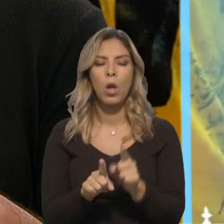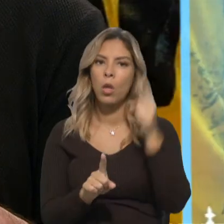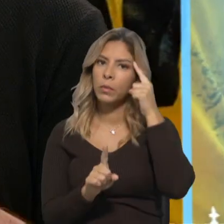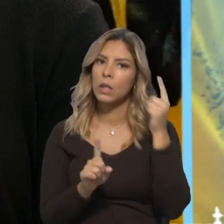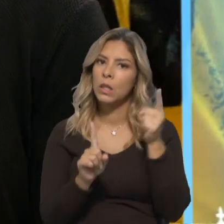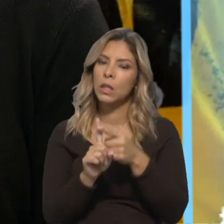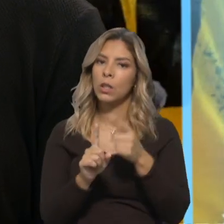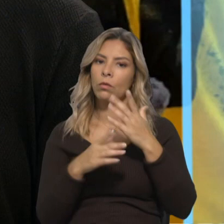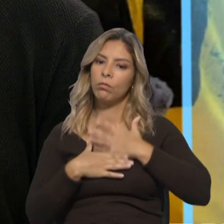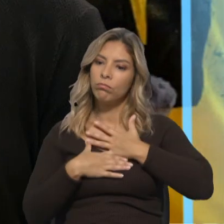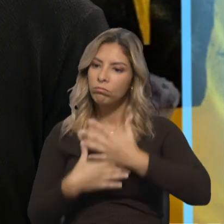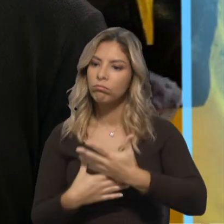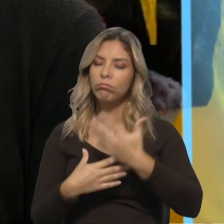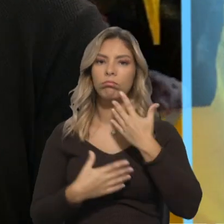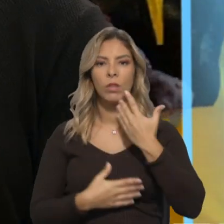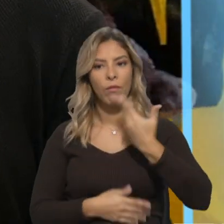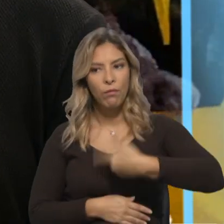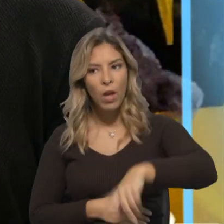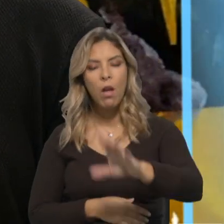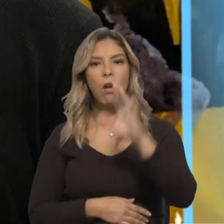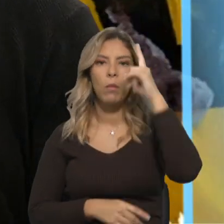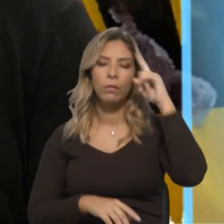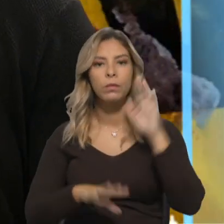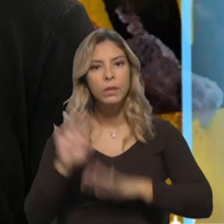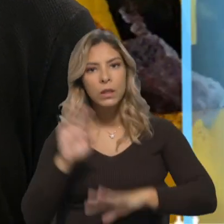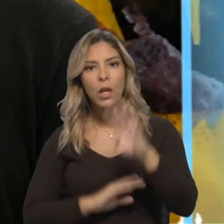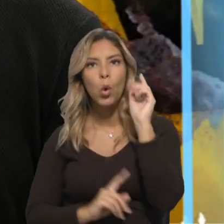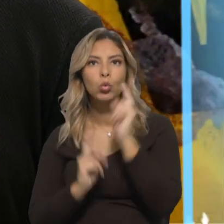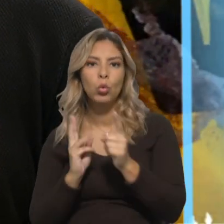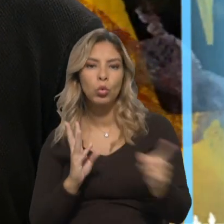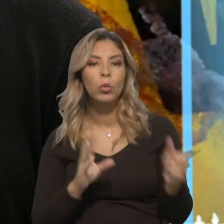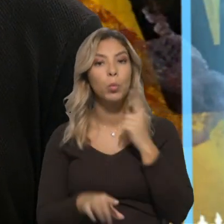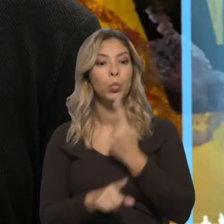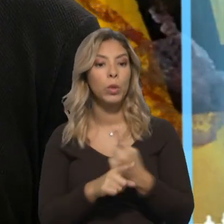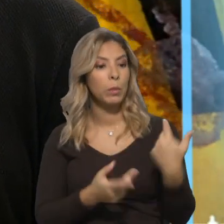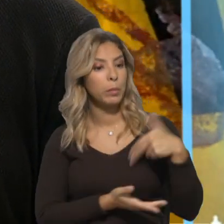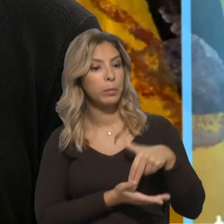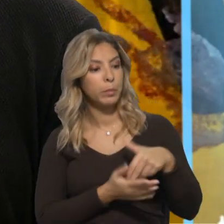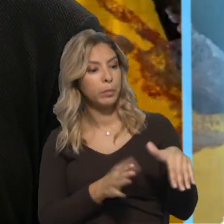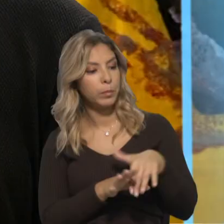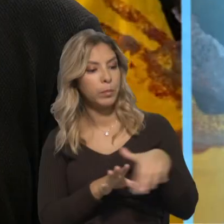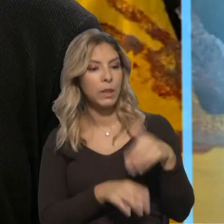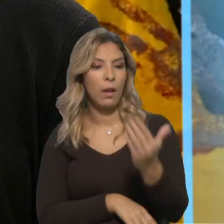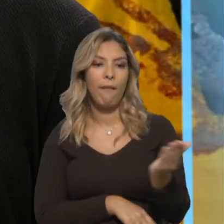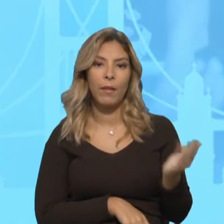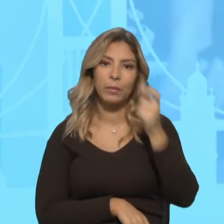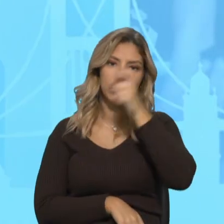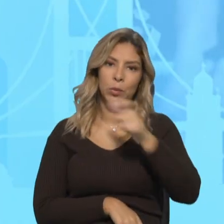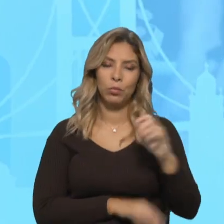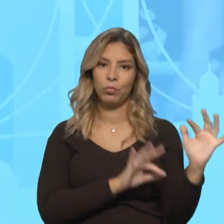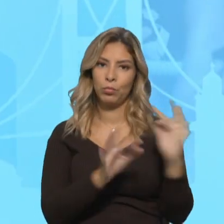tipos de, entre aspas, missões, porque também contamos com a presença ativa e importante dos leigos. Entretanto, e ao longo dos